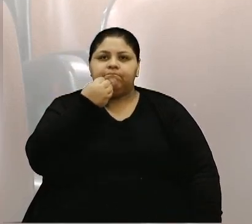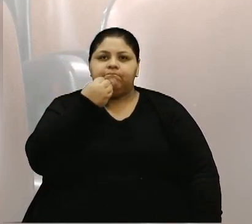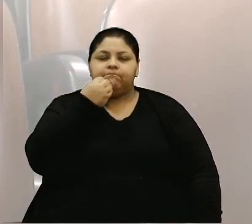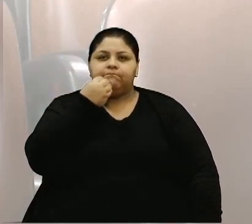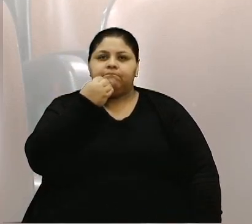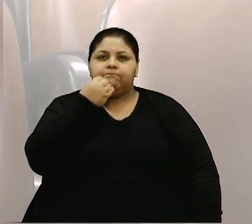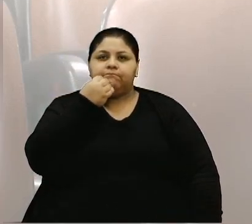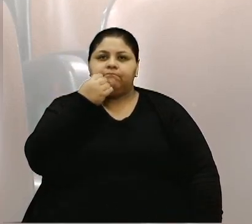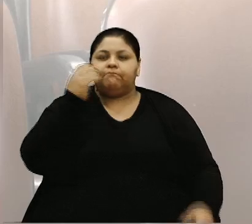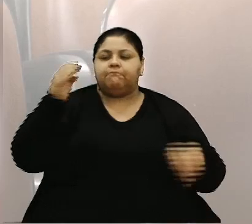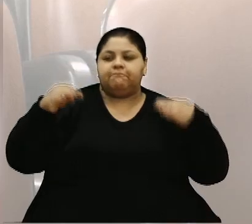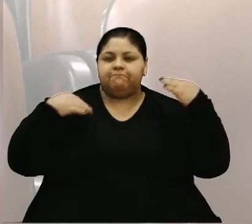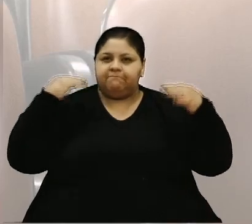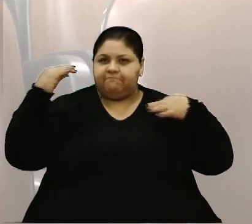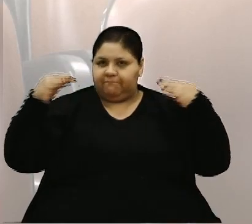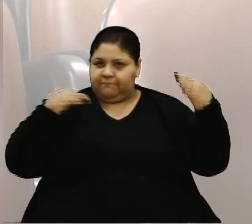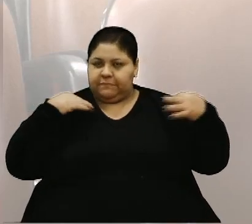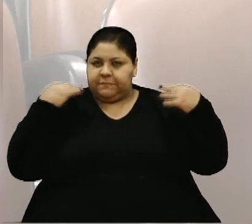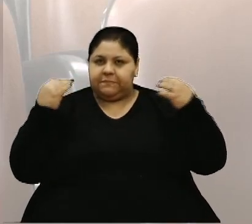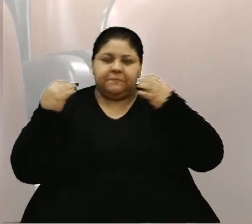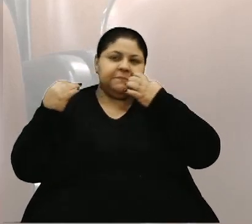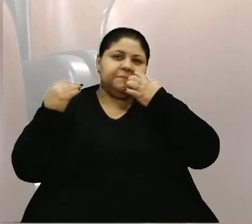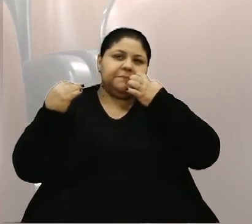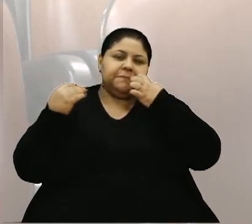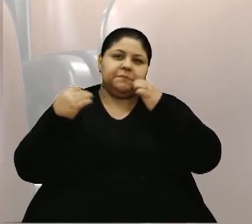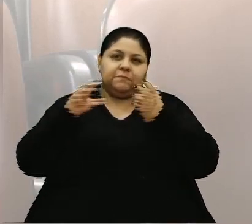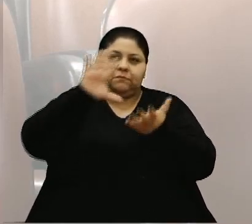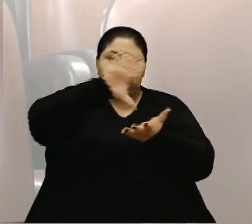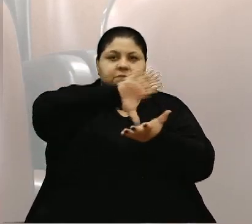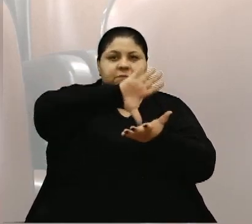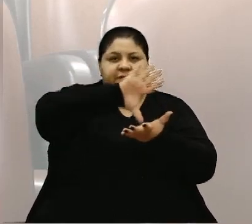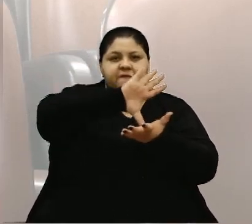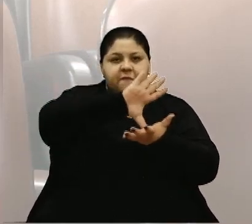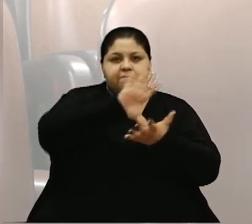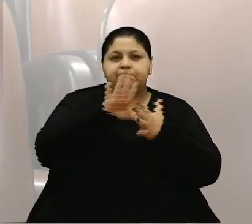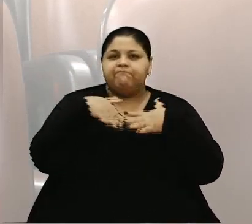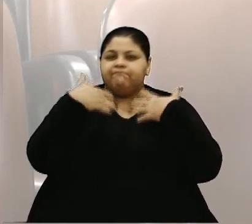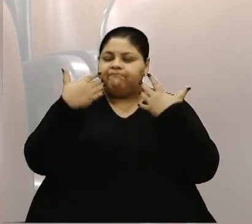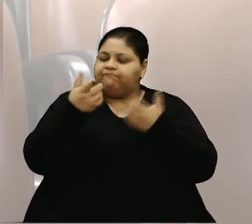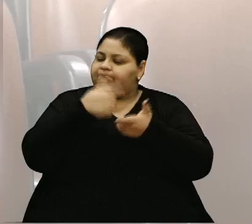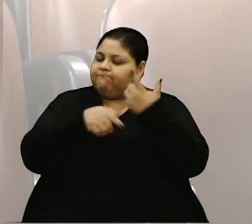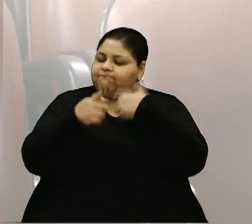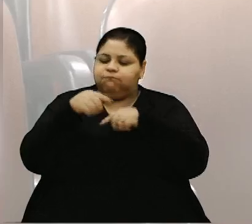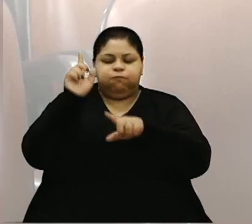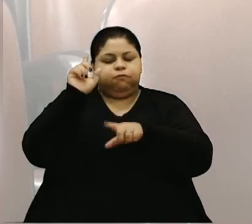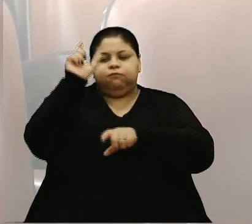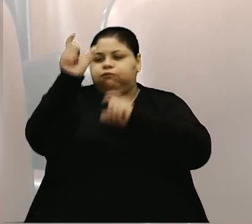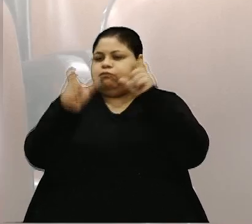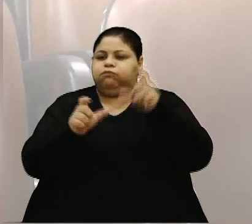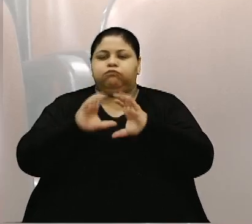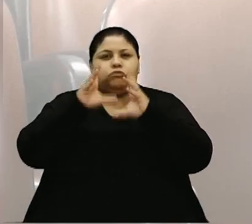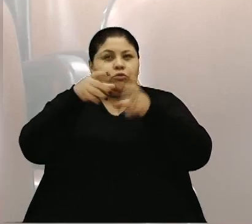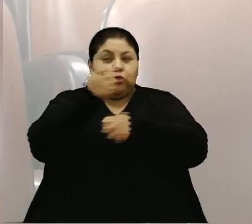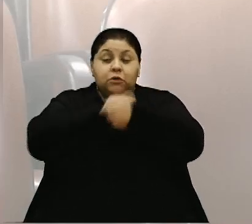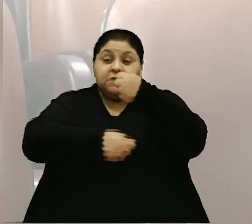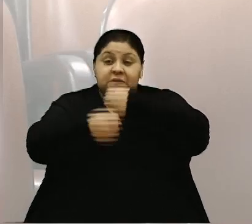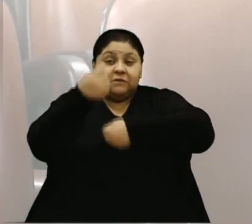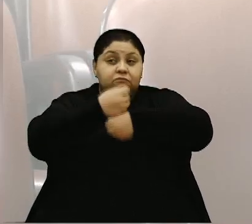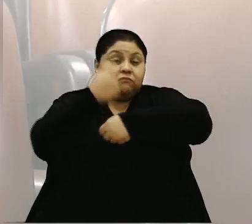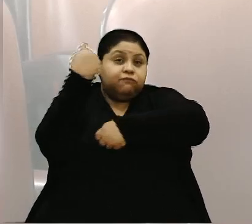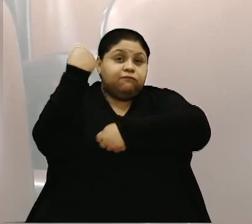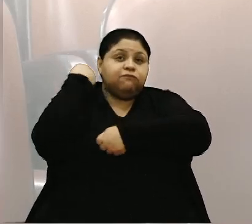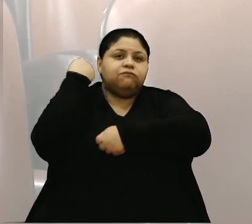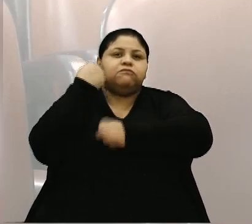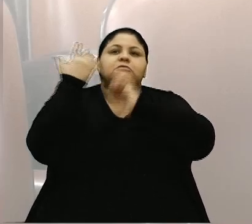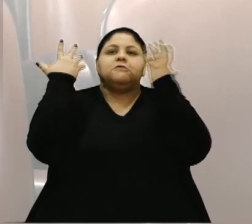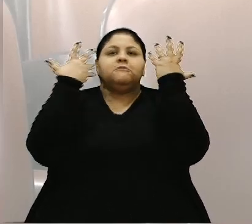passear ali na Feira da Maesa, então superou aí o público de todas as outras edições.